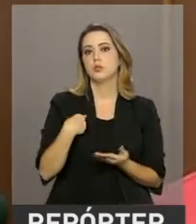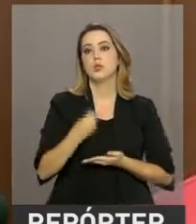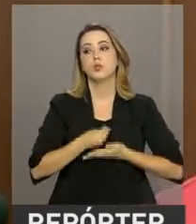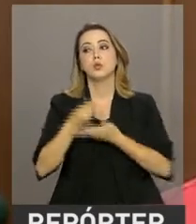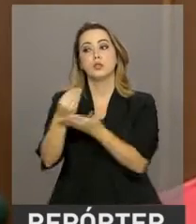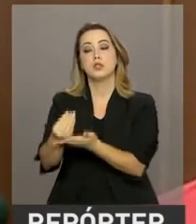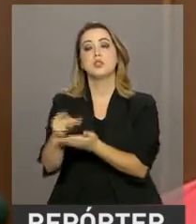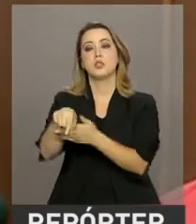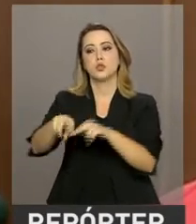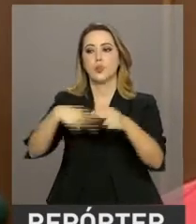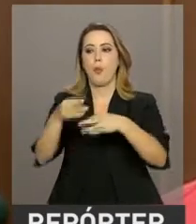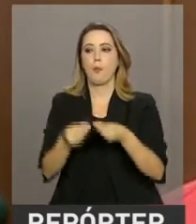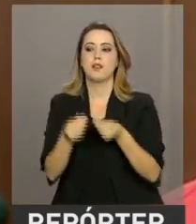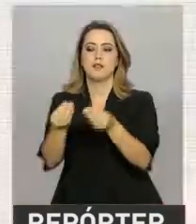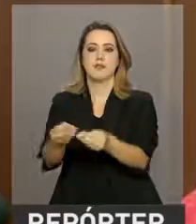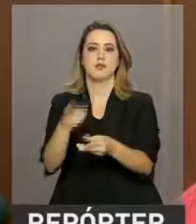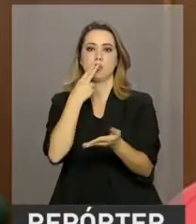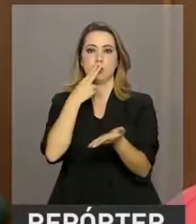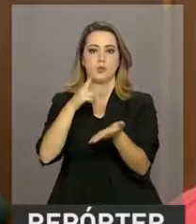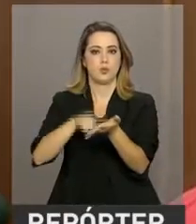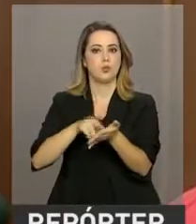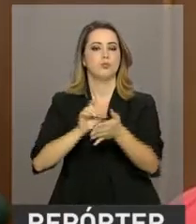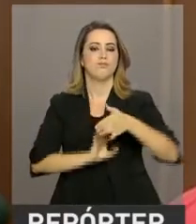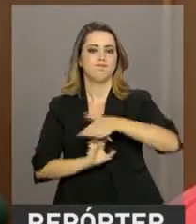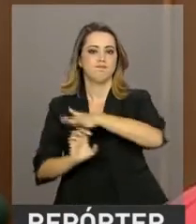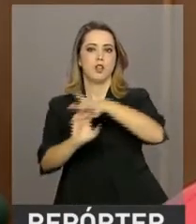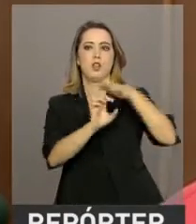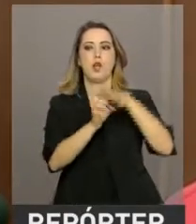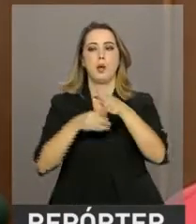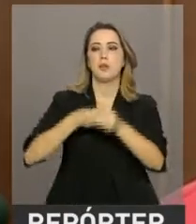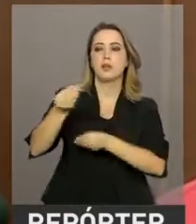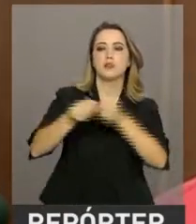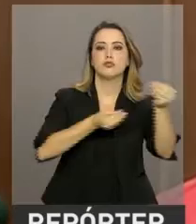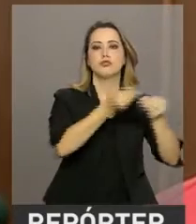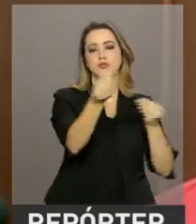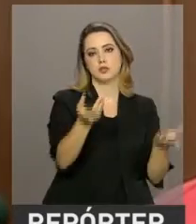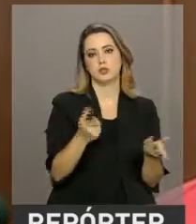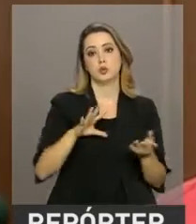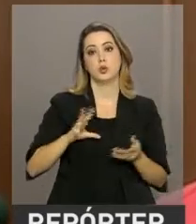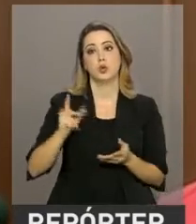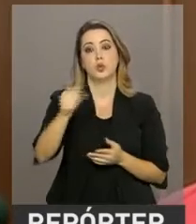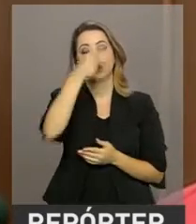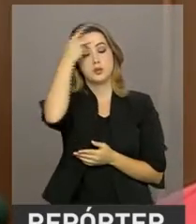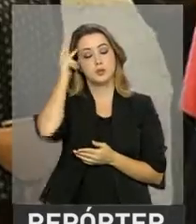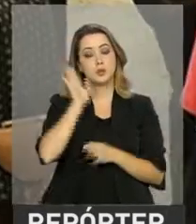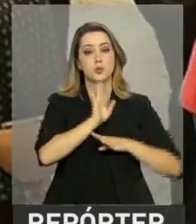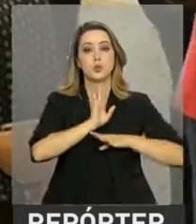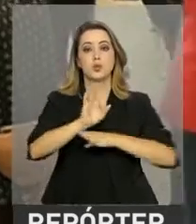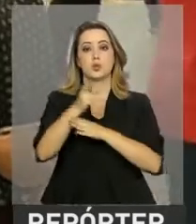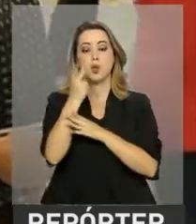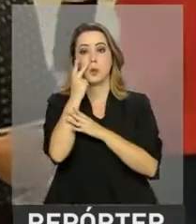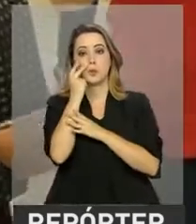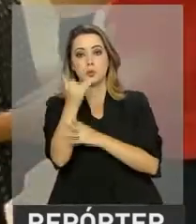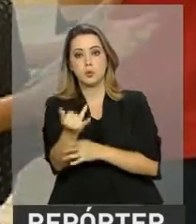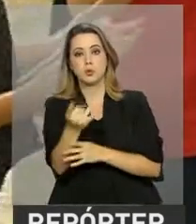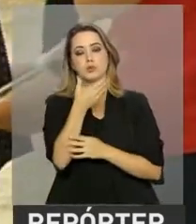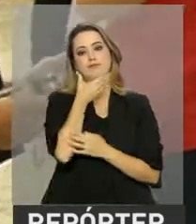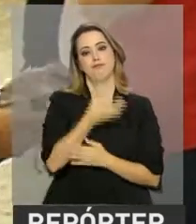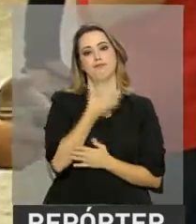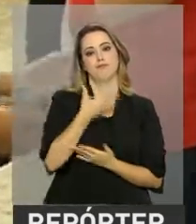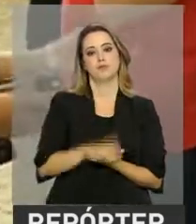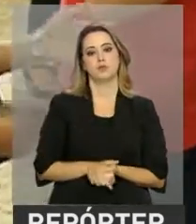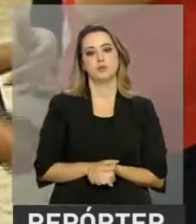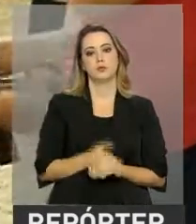Correios e os Correios fazem a parte da logística. Todos os carteiros são assistentes de Papai Noel até o Natal. A Thaís aproveitou